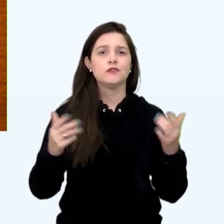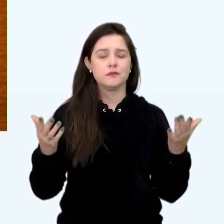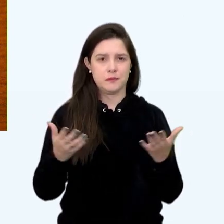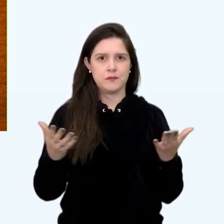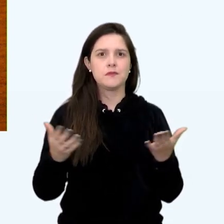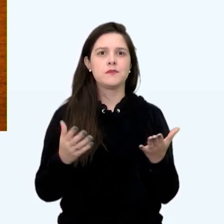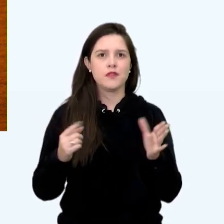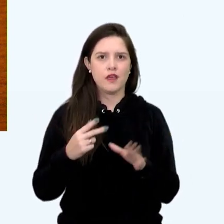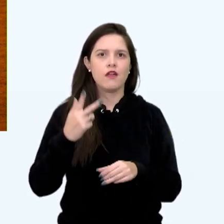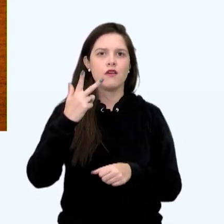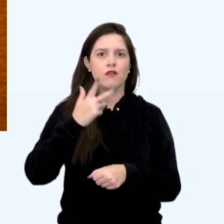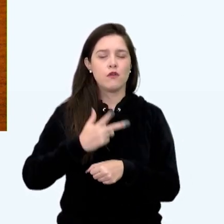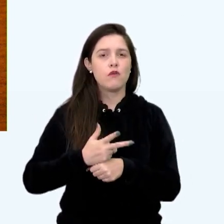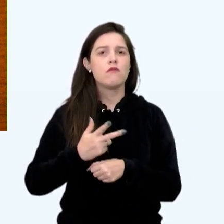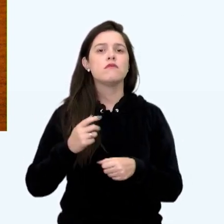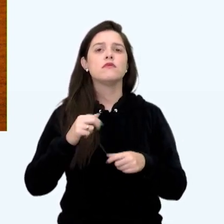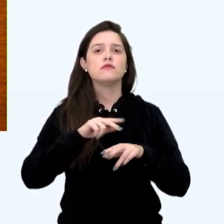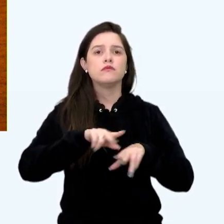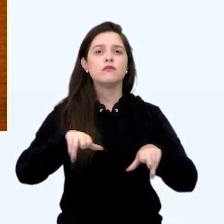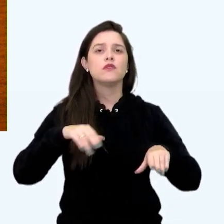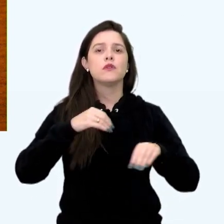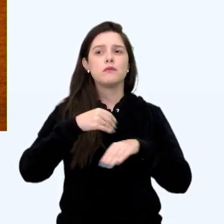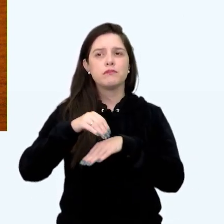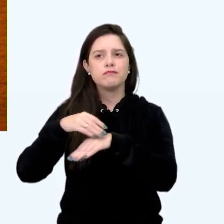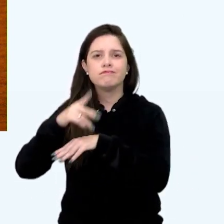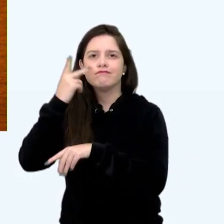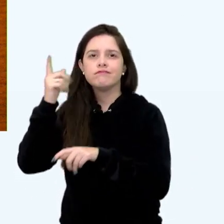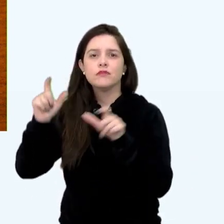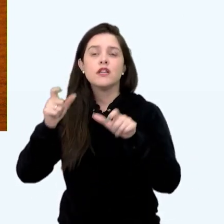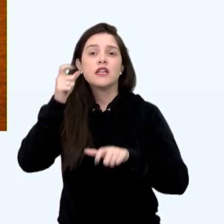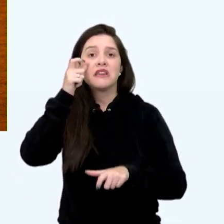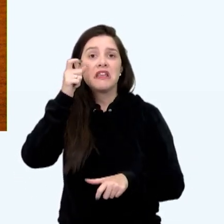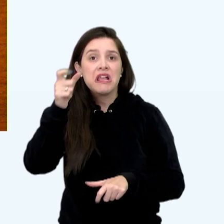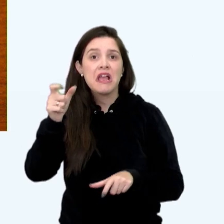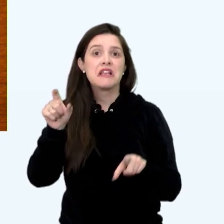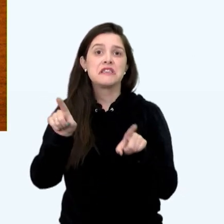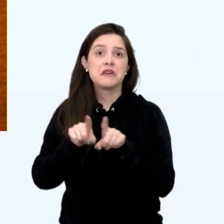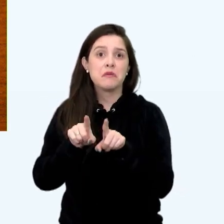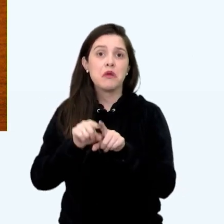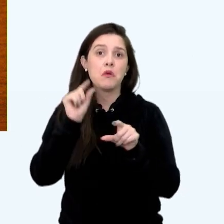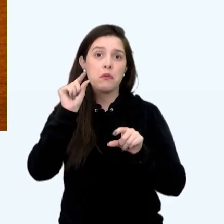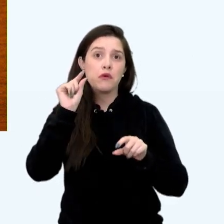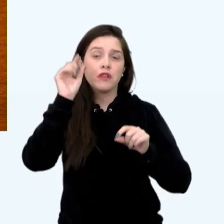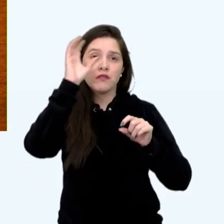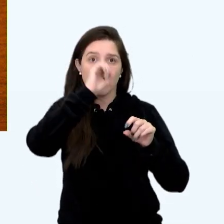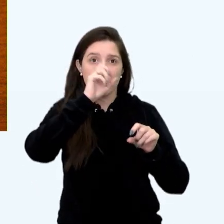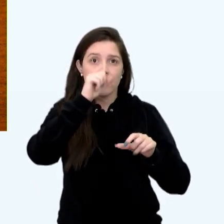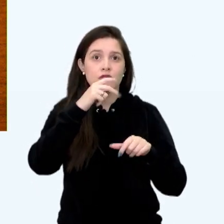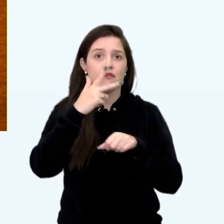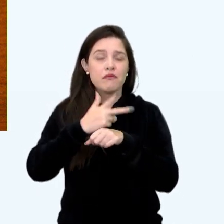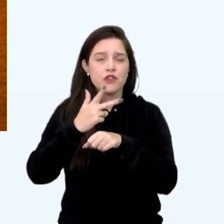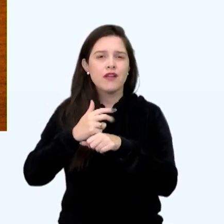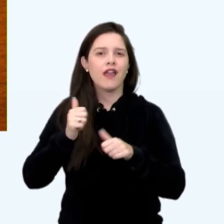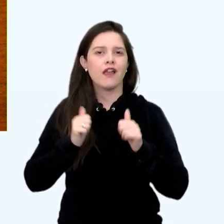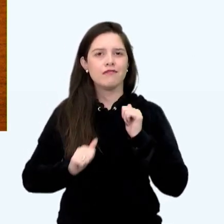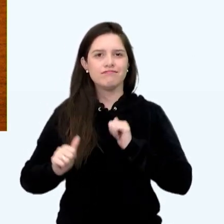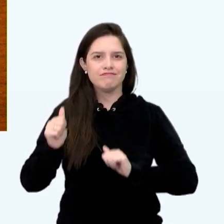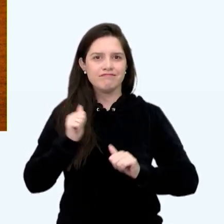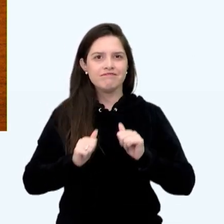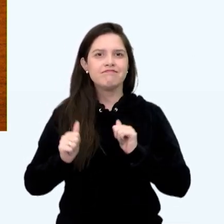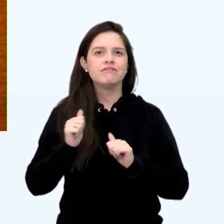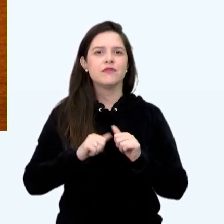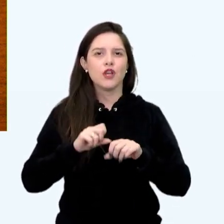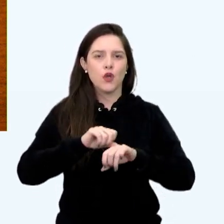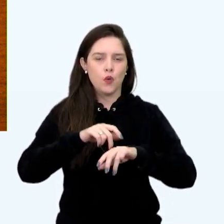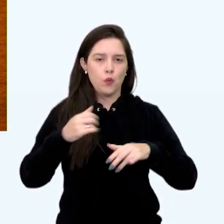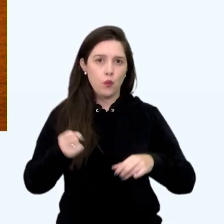do vídeo. Compartilhe com outras pessoas que possam se interessar pelo tema e confira também os nossos vídeos sobre expectativa de vida e fecundidade